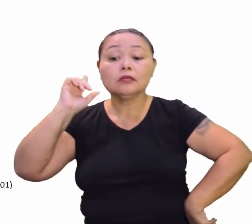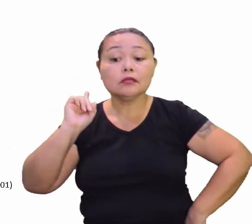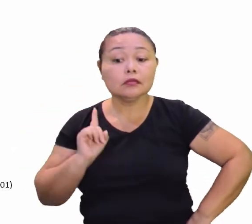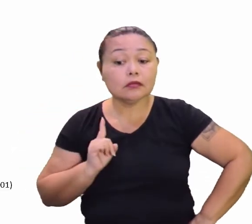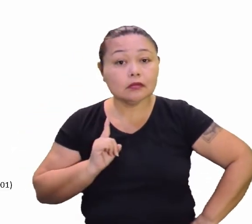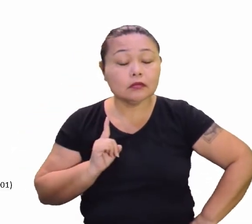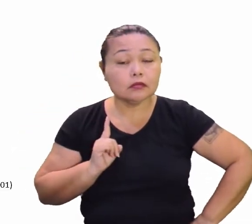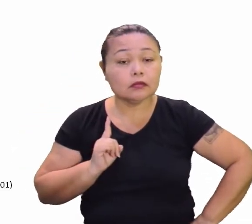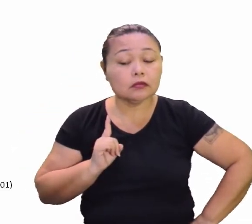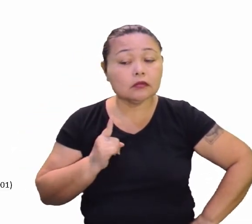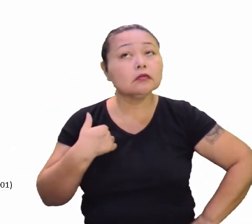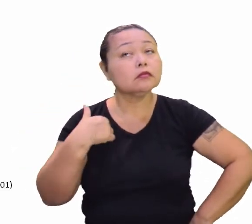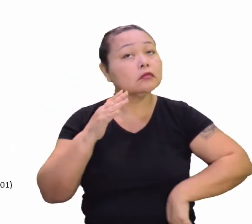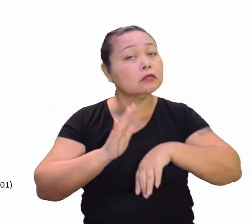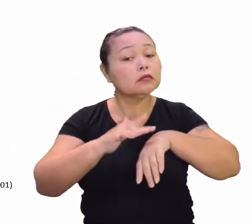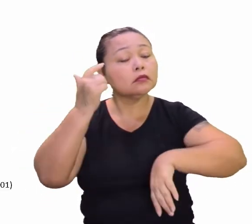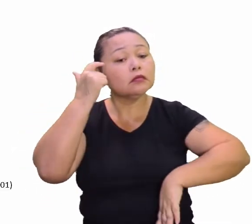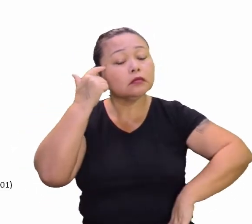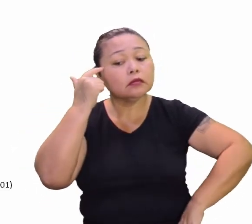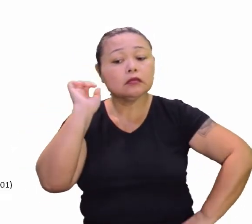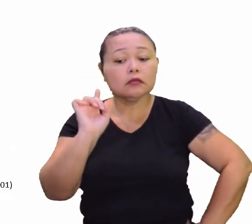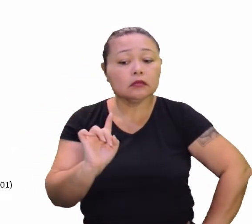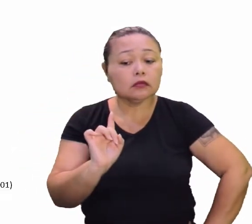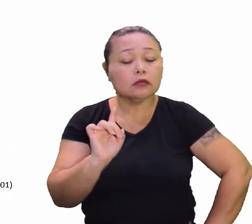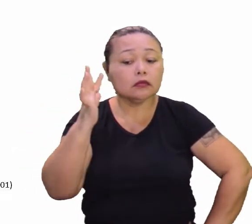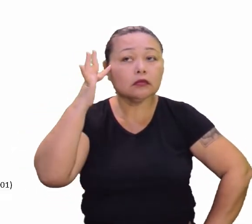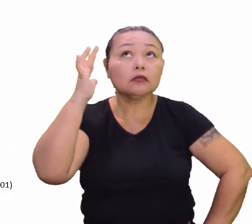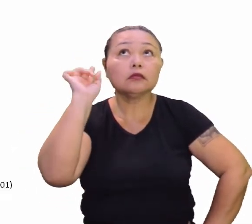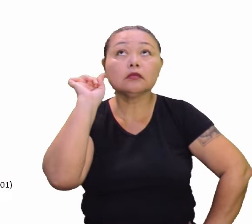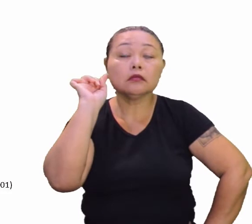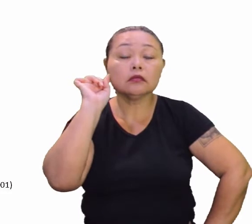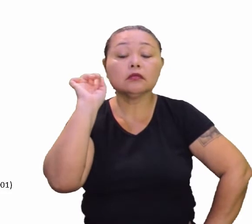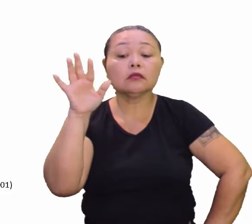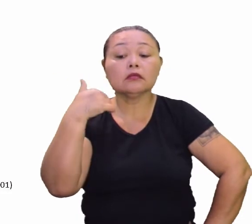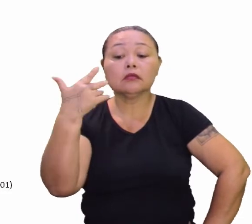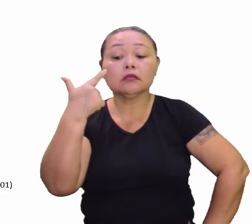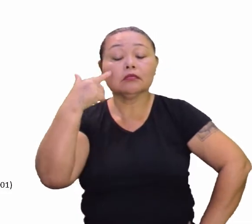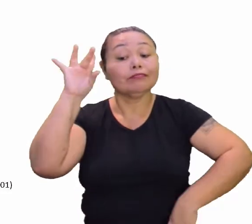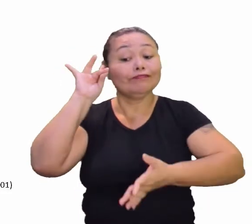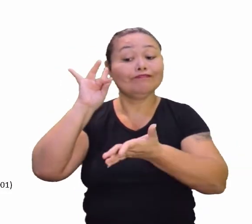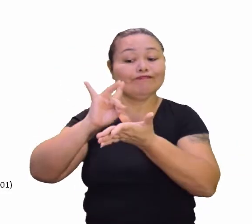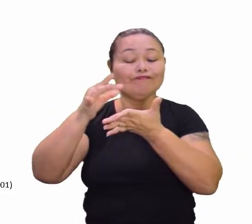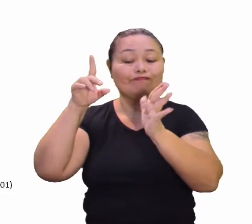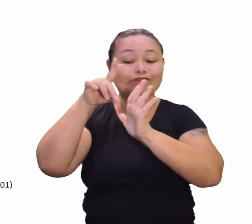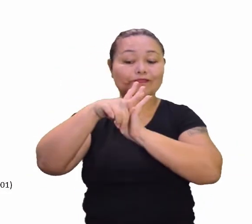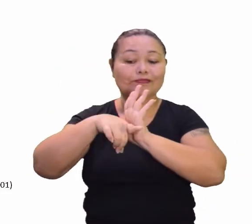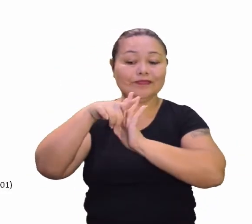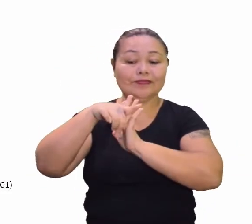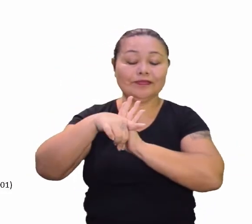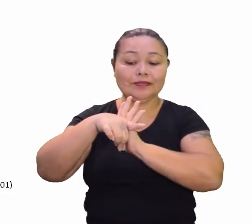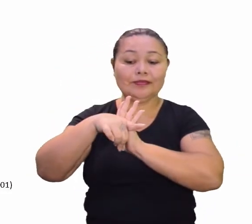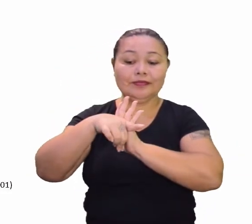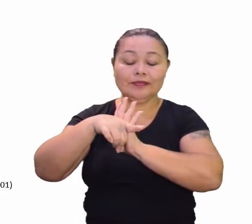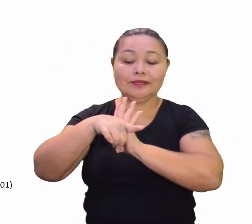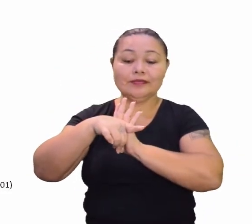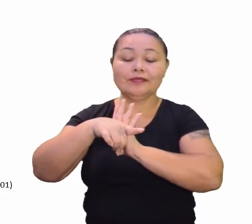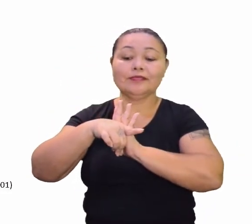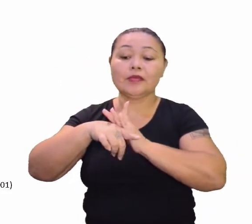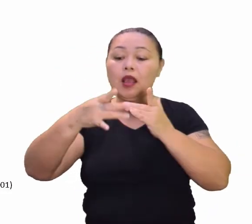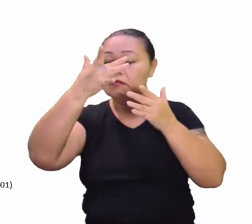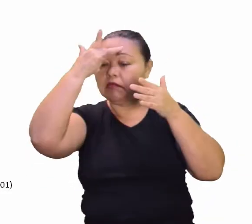imagina, vamos fazer uma reflexão? Bora. Imagina se tivesse dado muito certo a ferrovia.